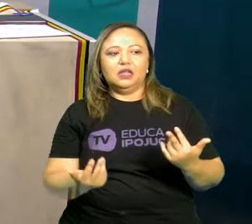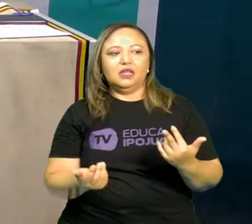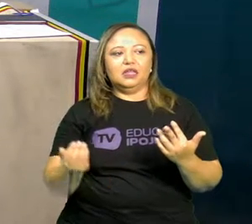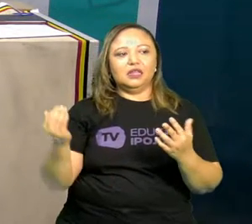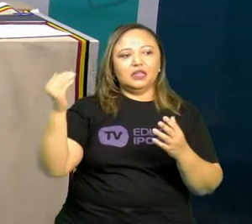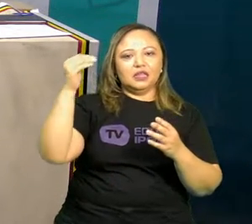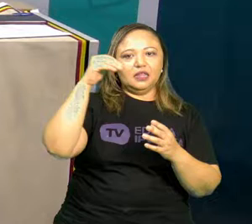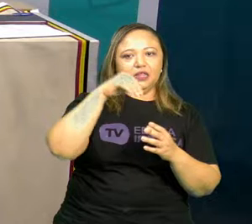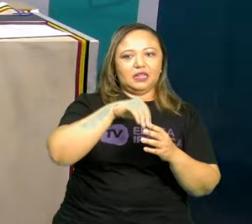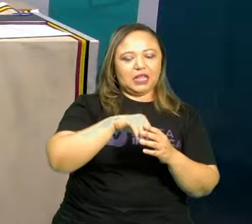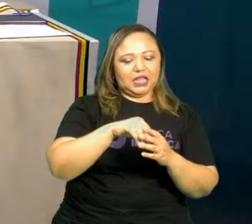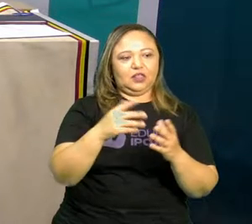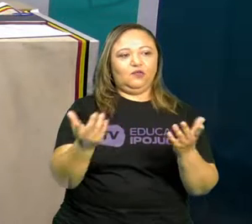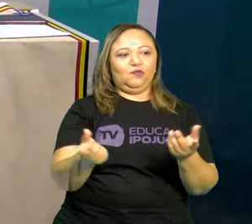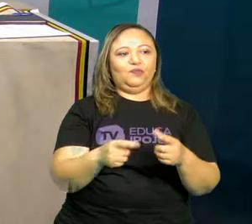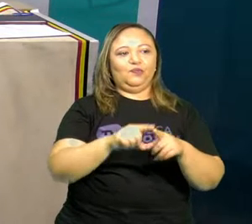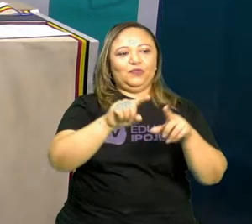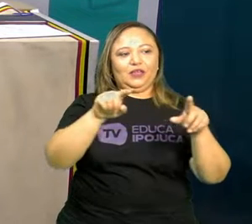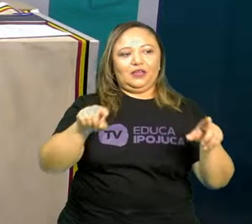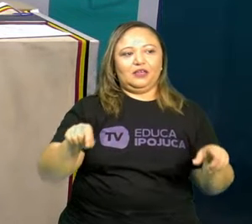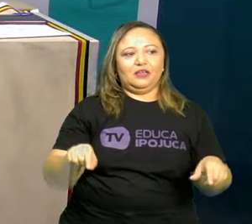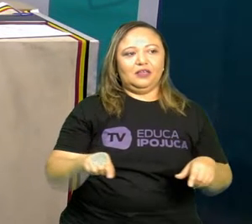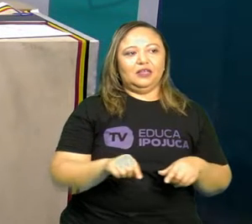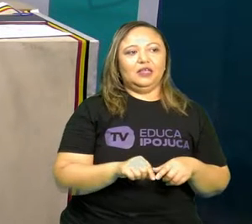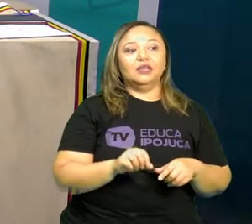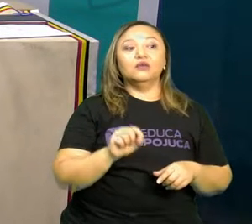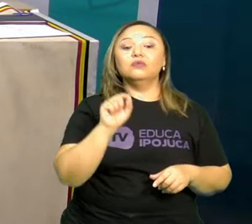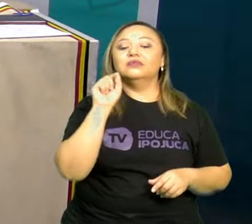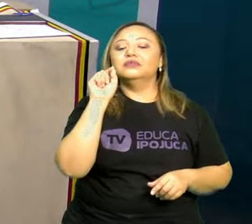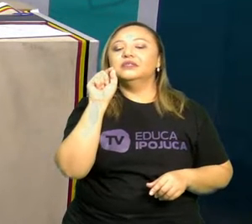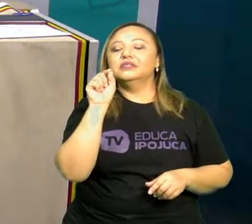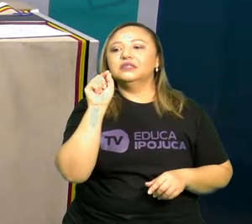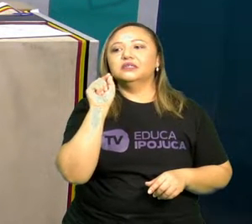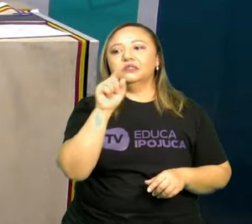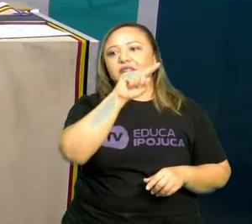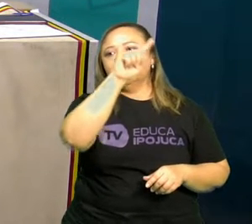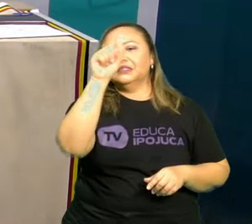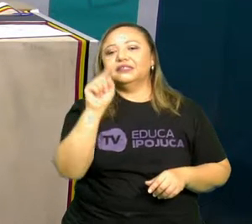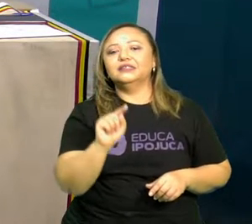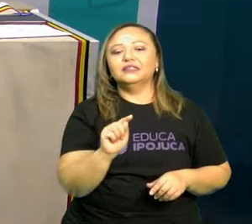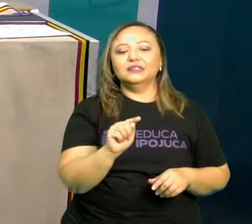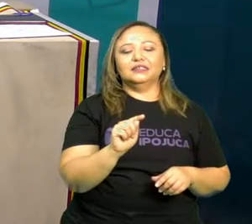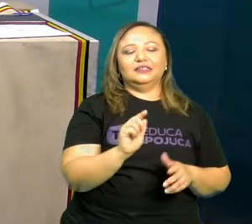Que será? O que será que tem nessa caixinha?